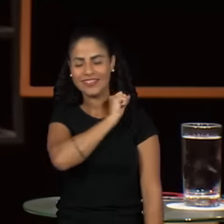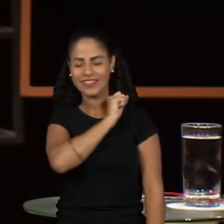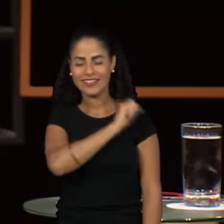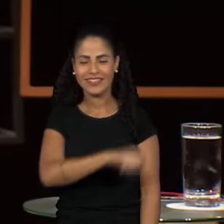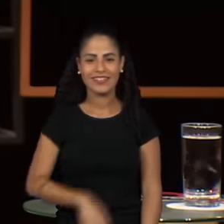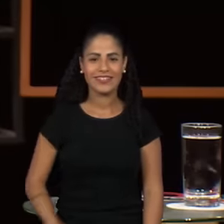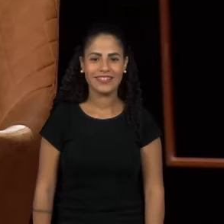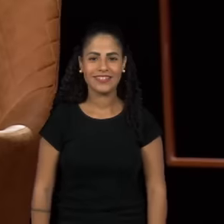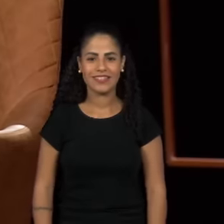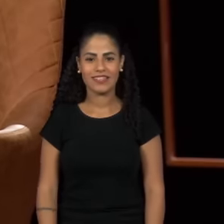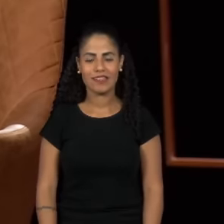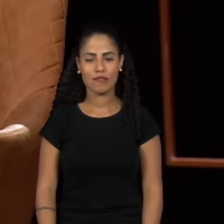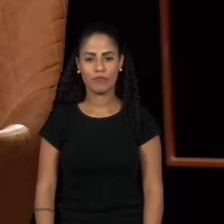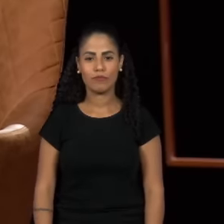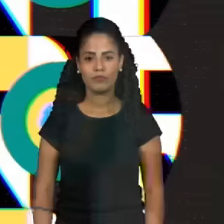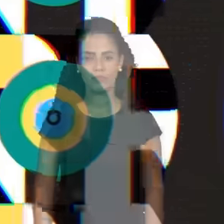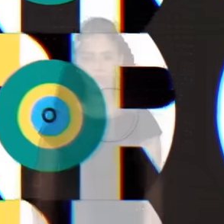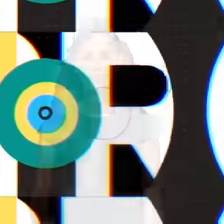Camila Morgado.